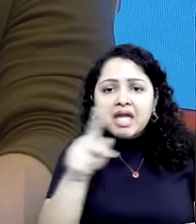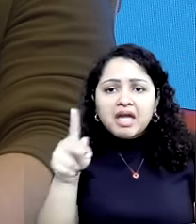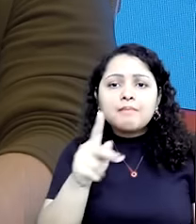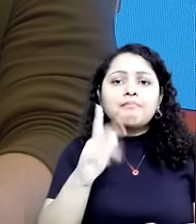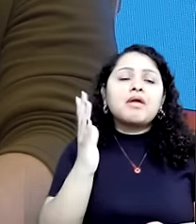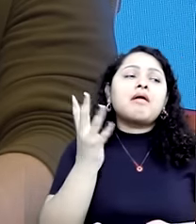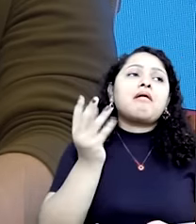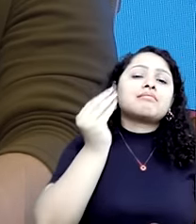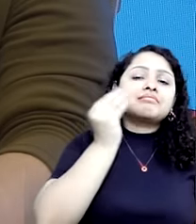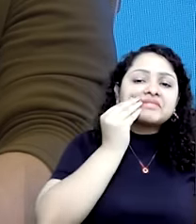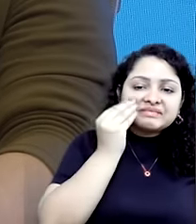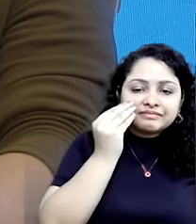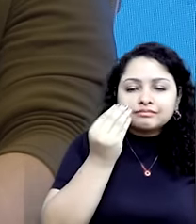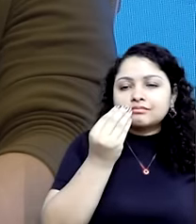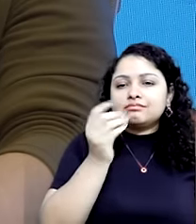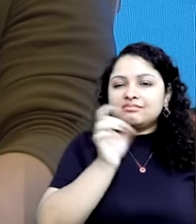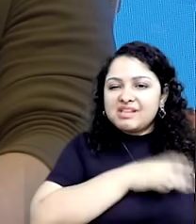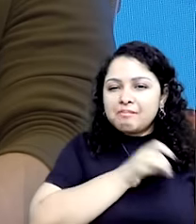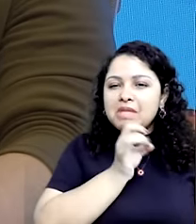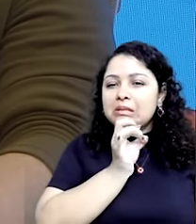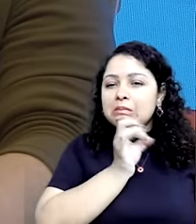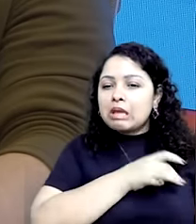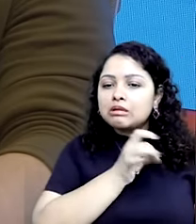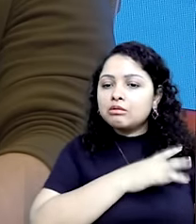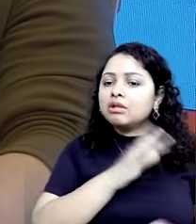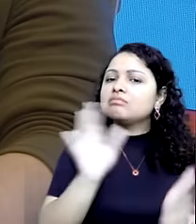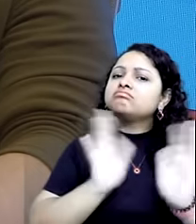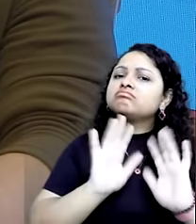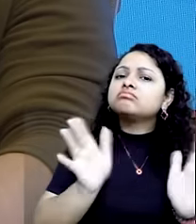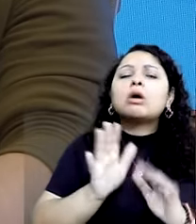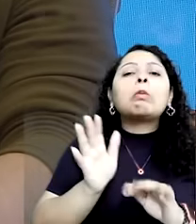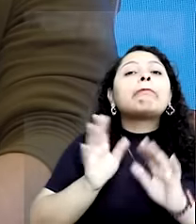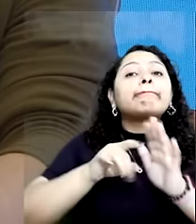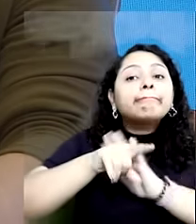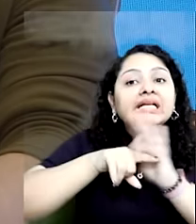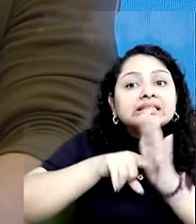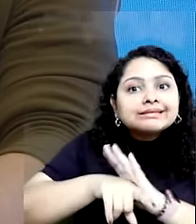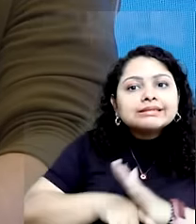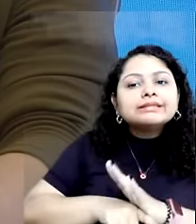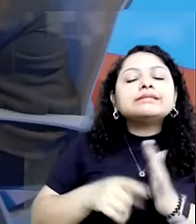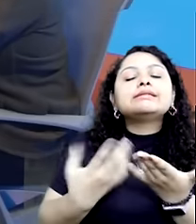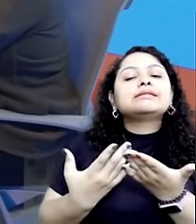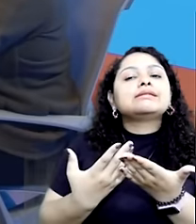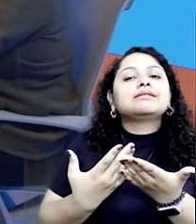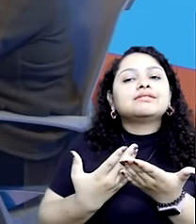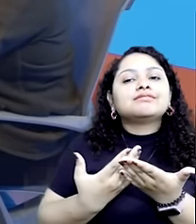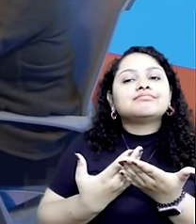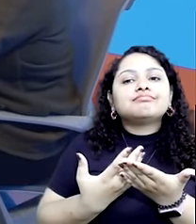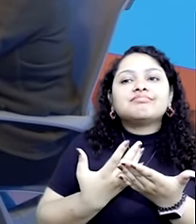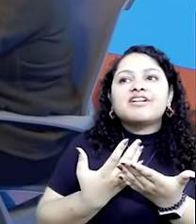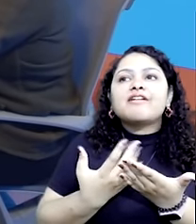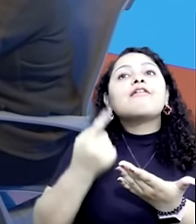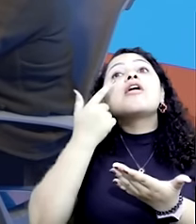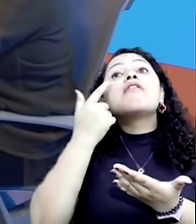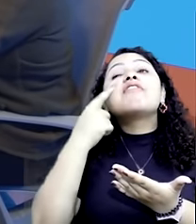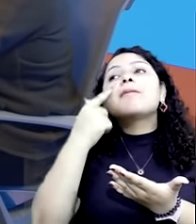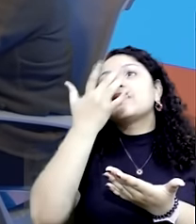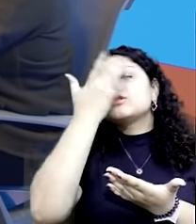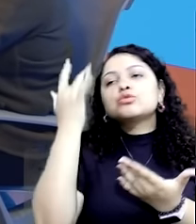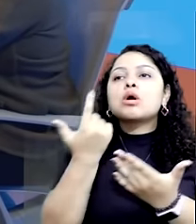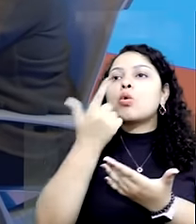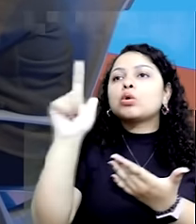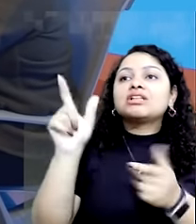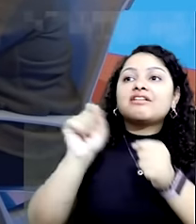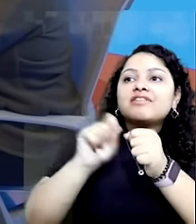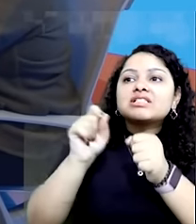atrás que que ajuda né eu falo que inspiração é cortar um pouquinho o caminho não é você copiar Mas você corta um pouco o caminho de você ter que criar do